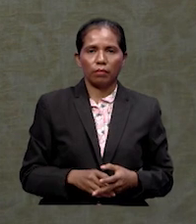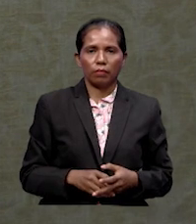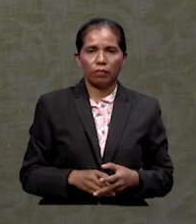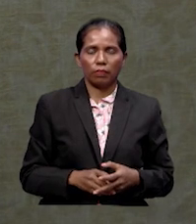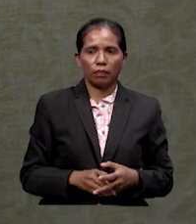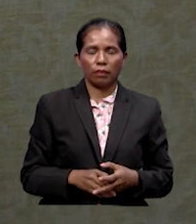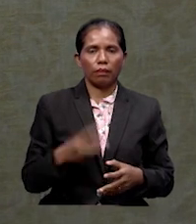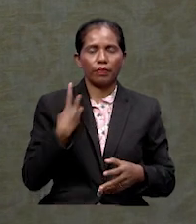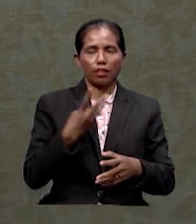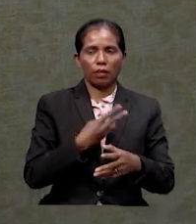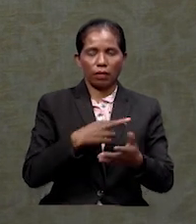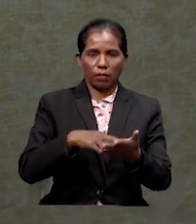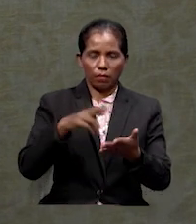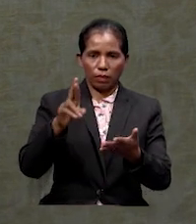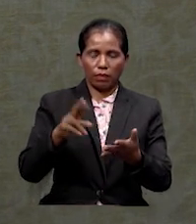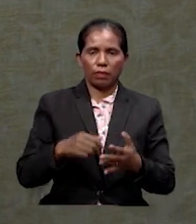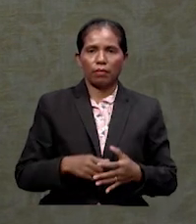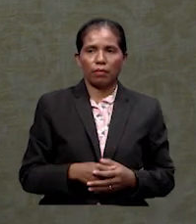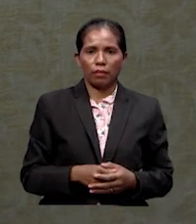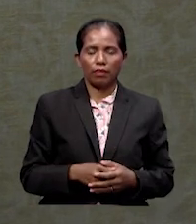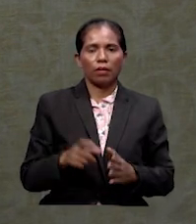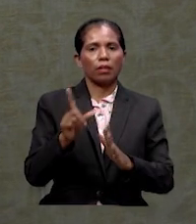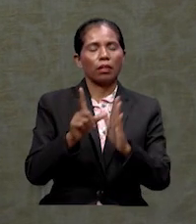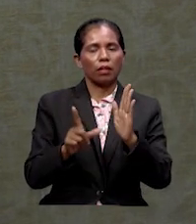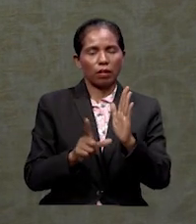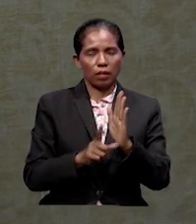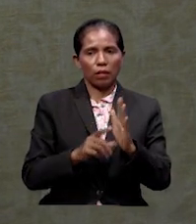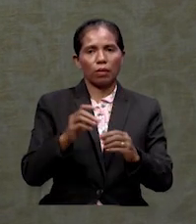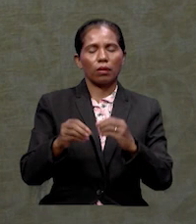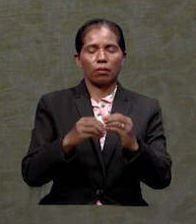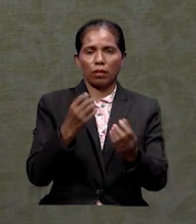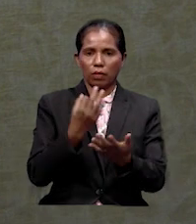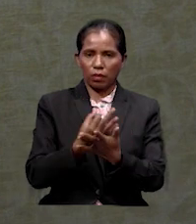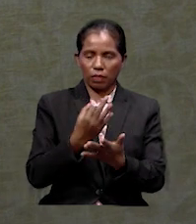depois da aprovação do Decreto-Lei com o Orçamento Geral